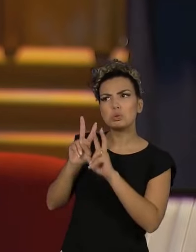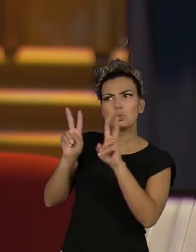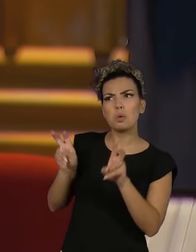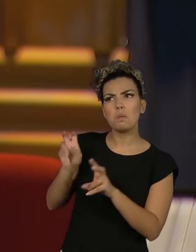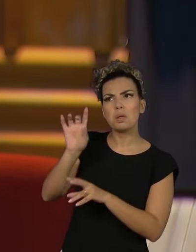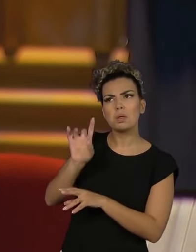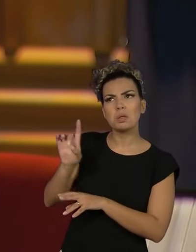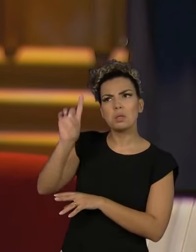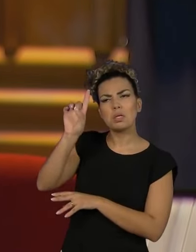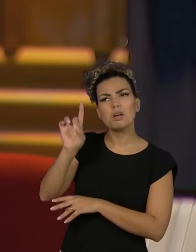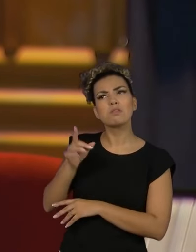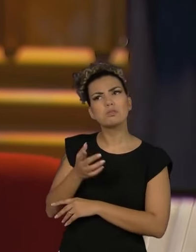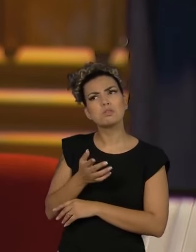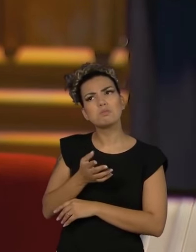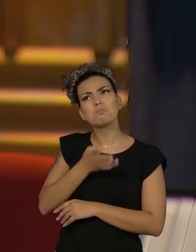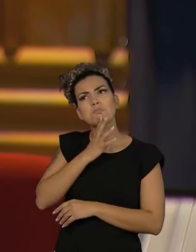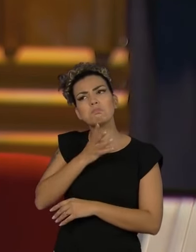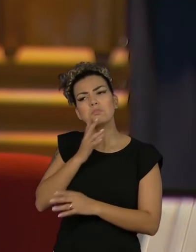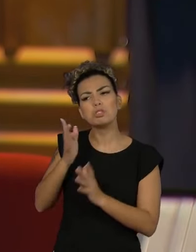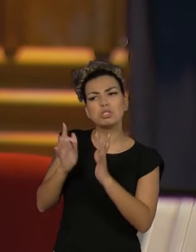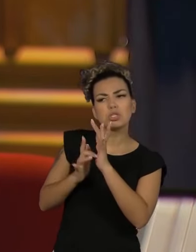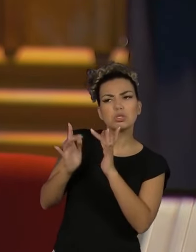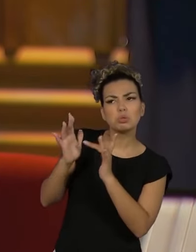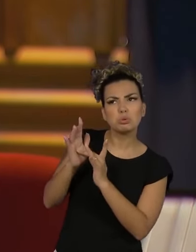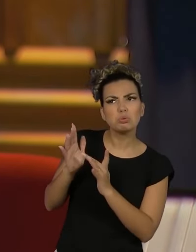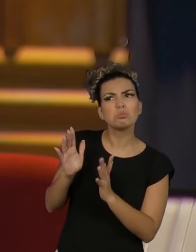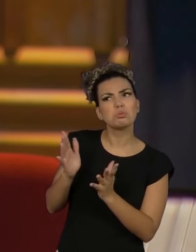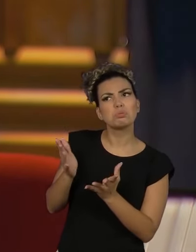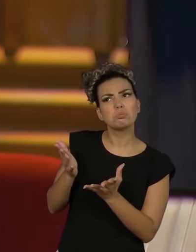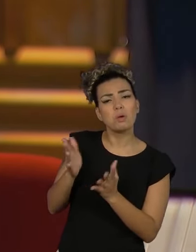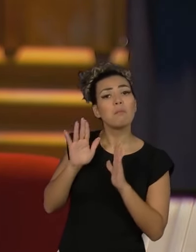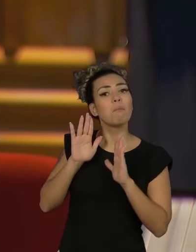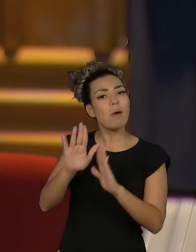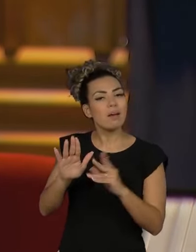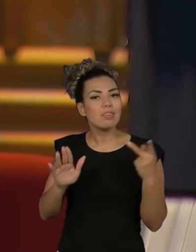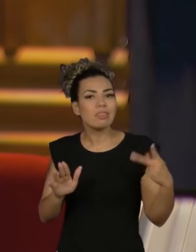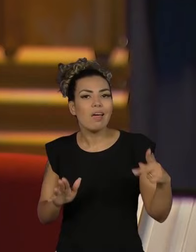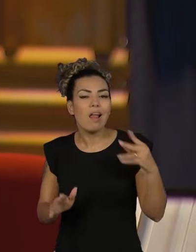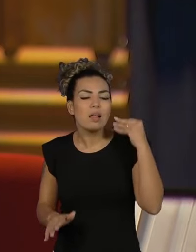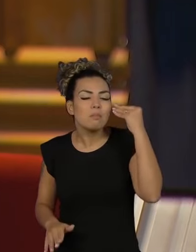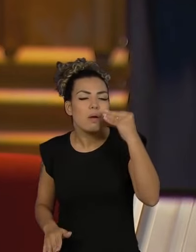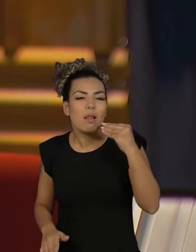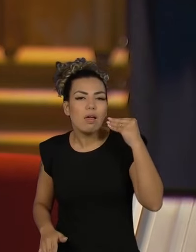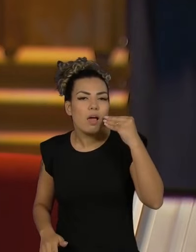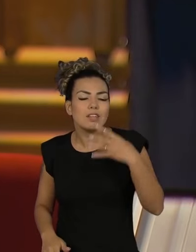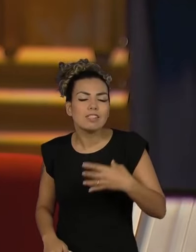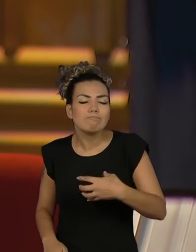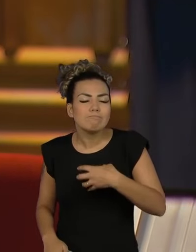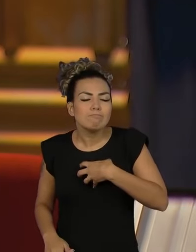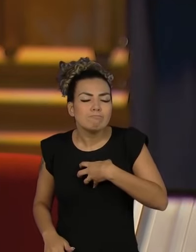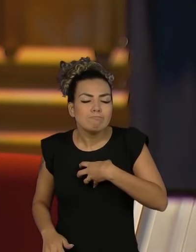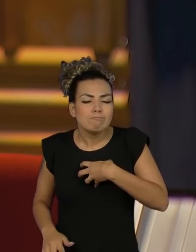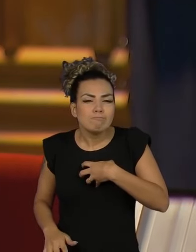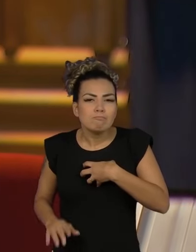insistentemente, superlativamente de Jesus, que exista também uma experiência legítima de Deus